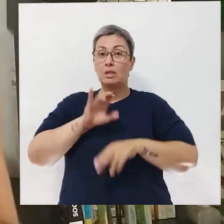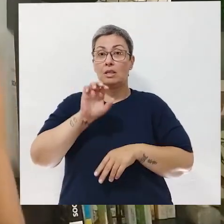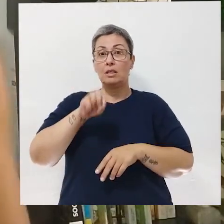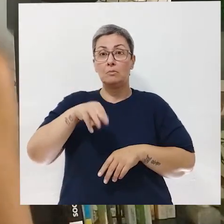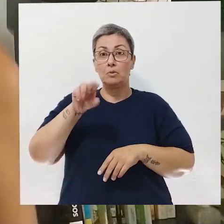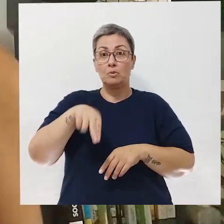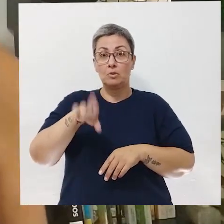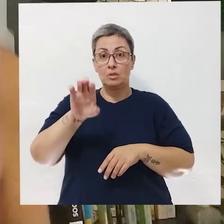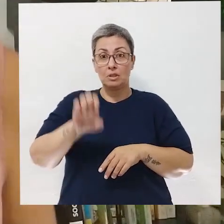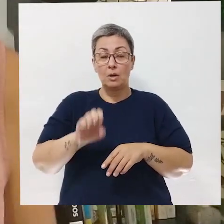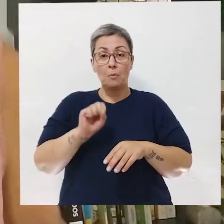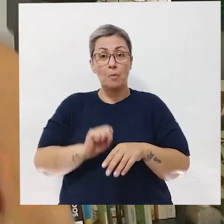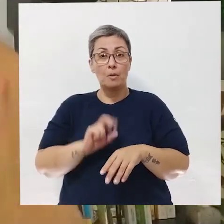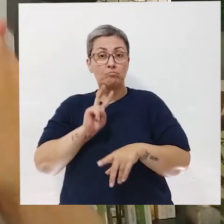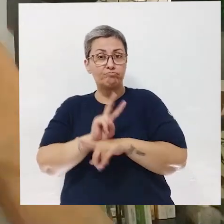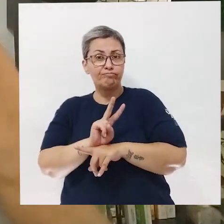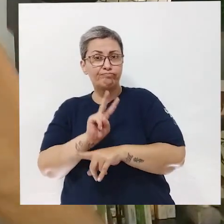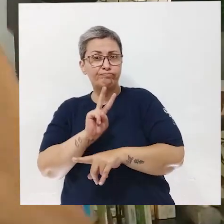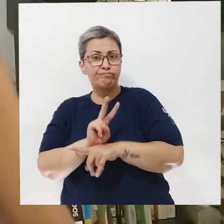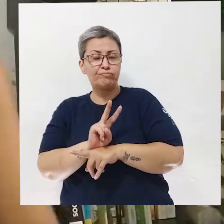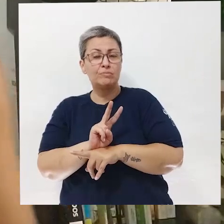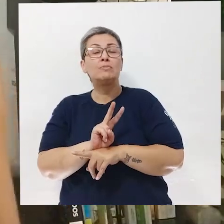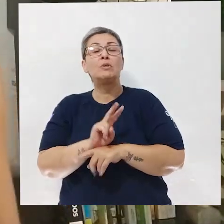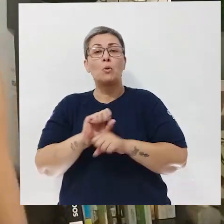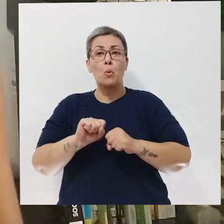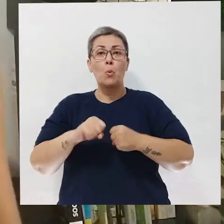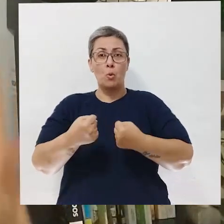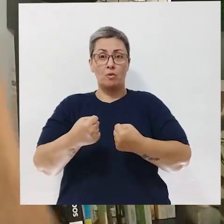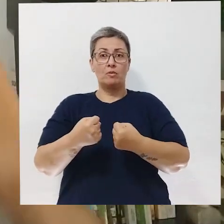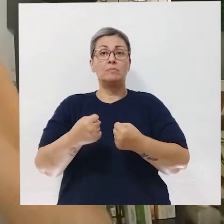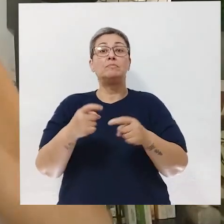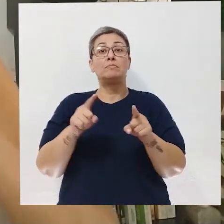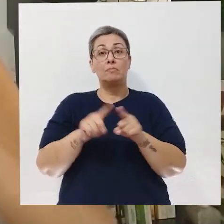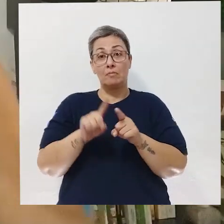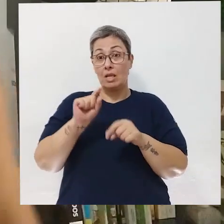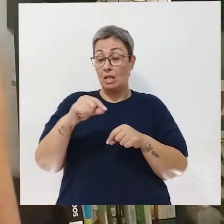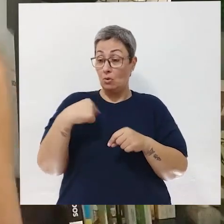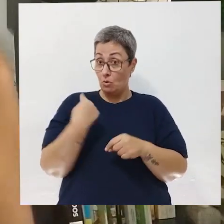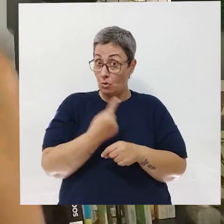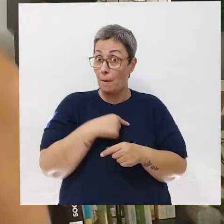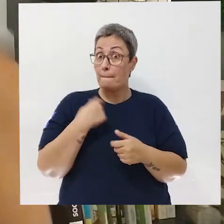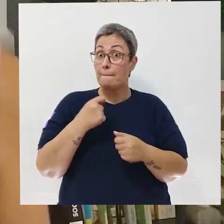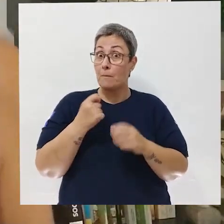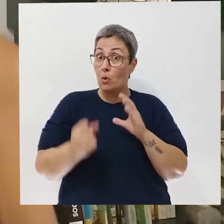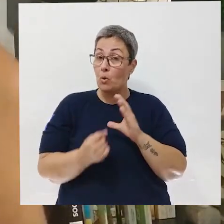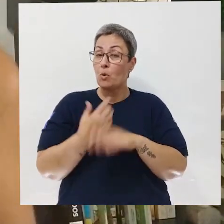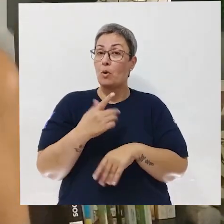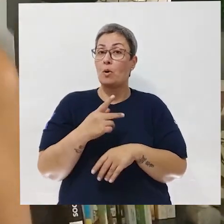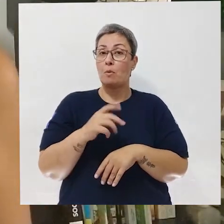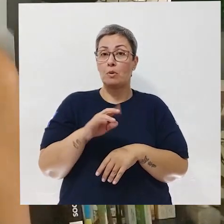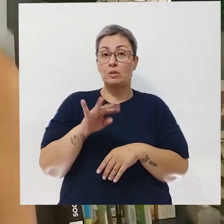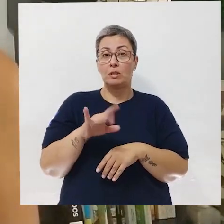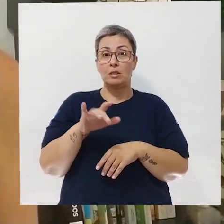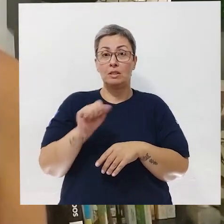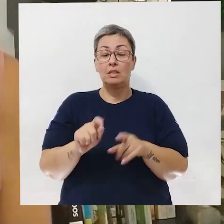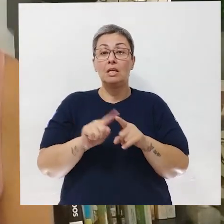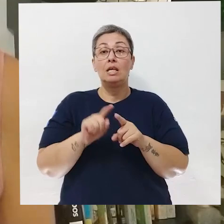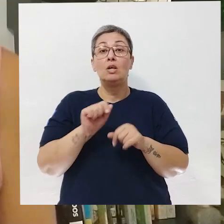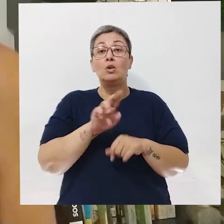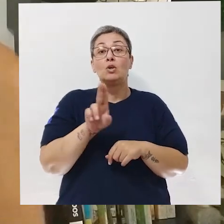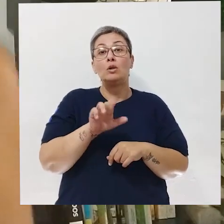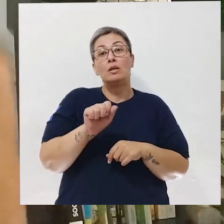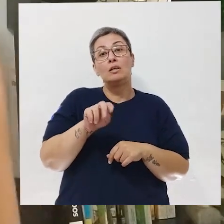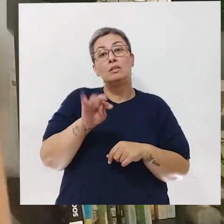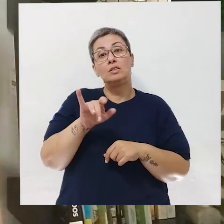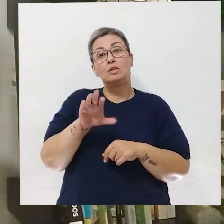lembram? Uma proteção, como se a gente, nosso corpo ficasse protegido. Então, o nosso corpo, ele produz uma proteína, que são os